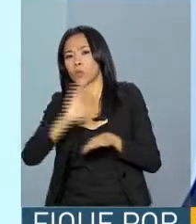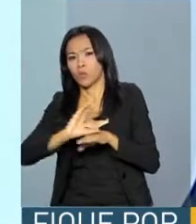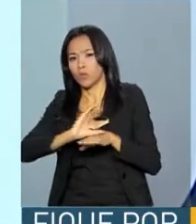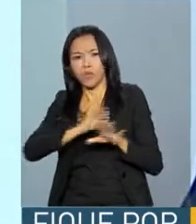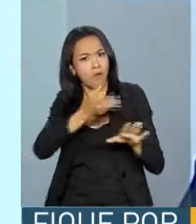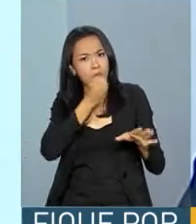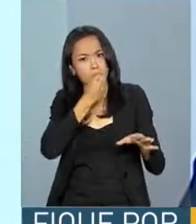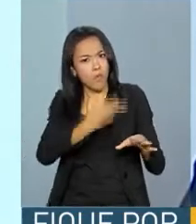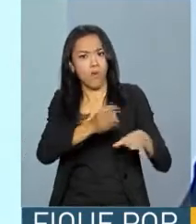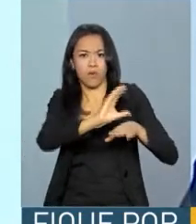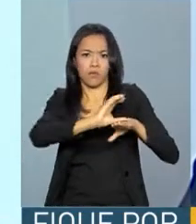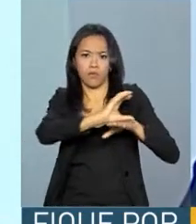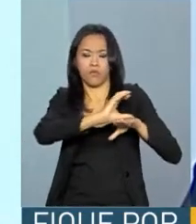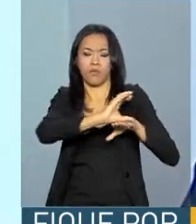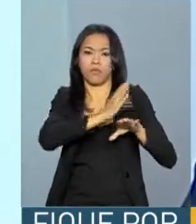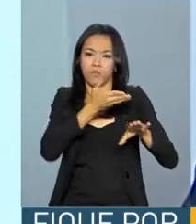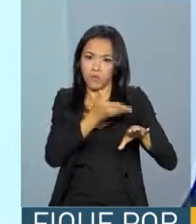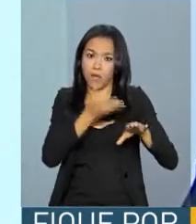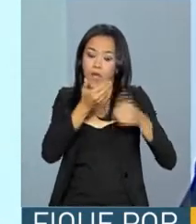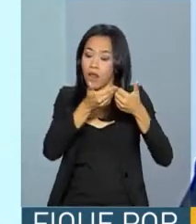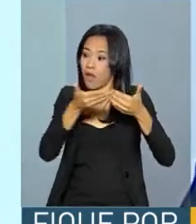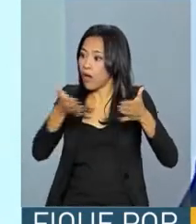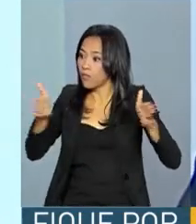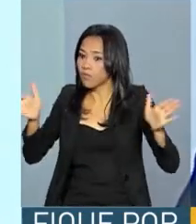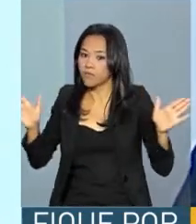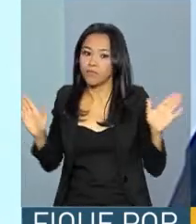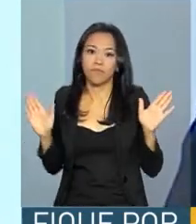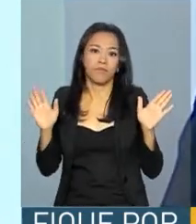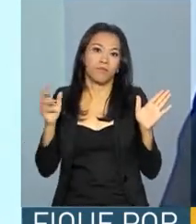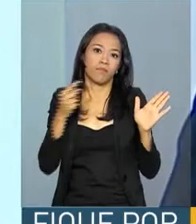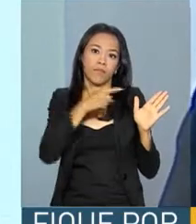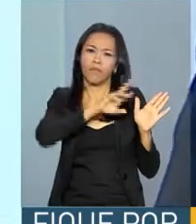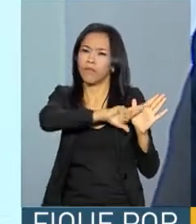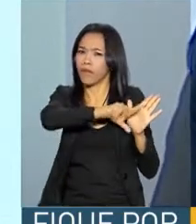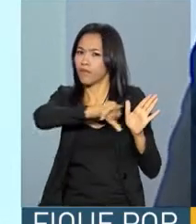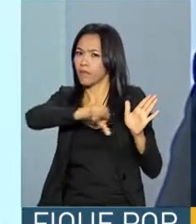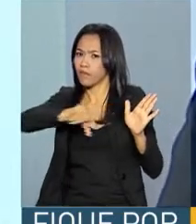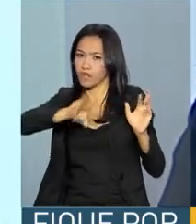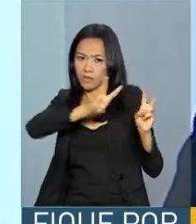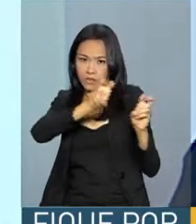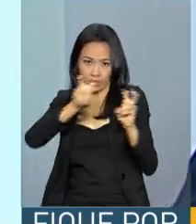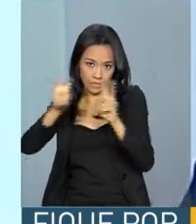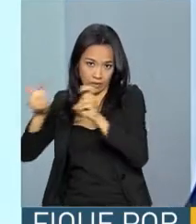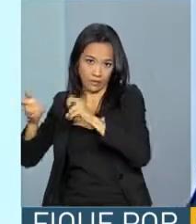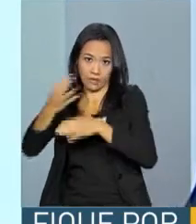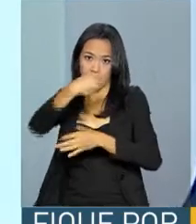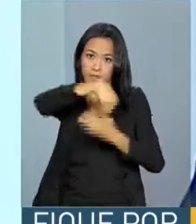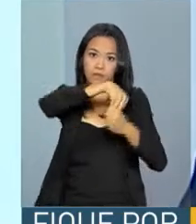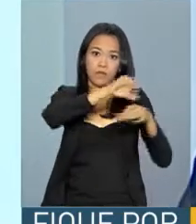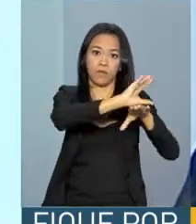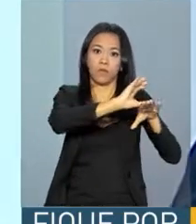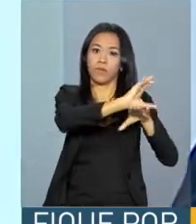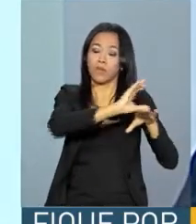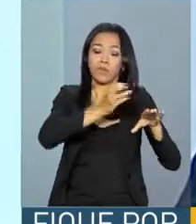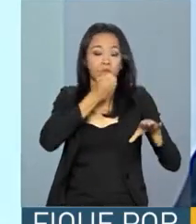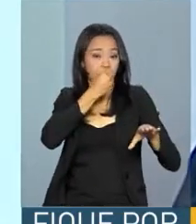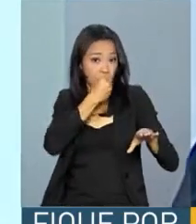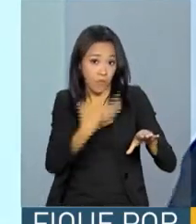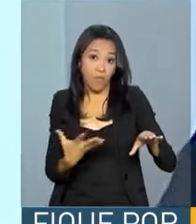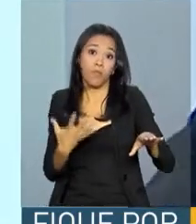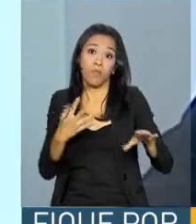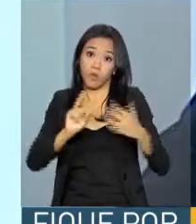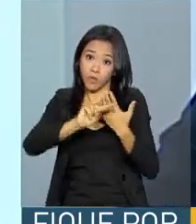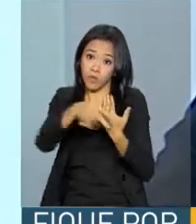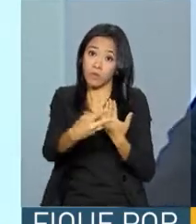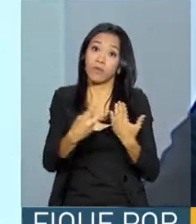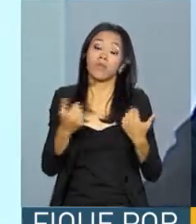dando resultados, ela é abrangente de vários temas, né? E tem dado os melhores resultados. Então, quero